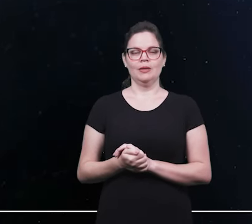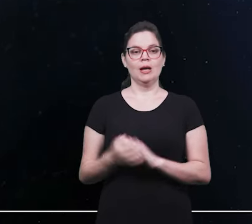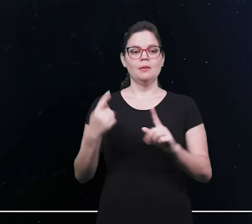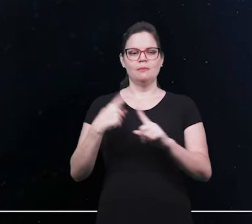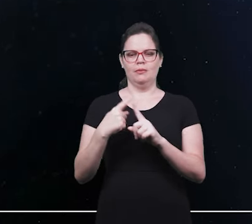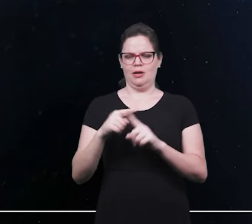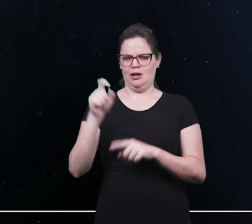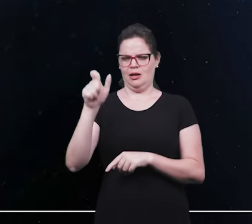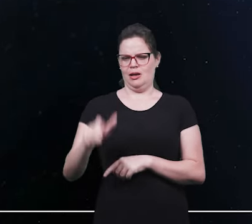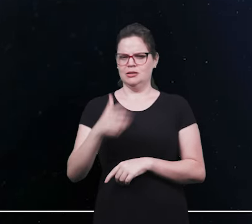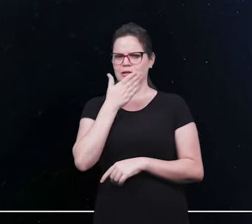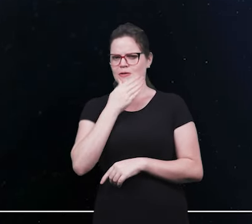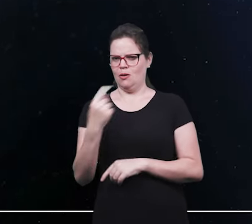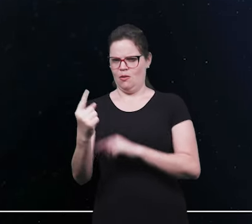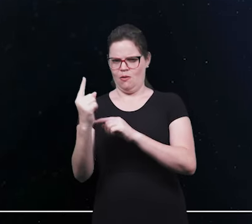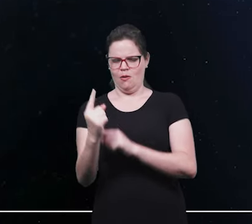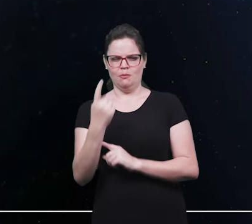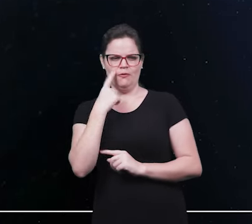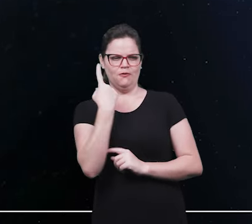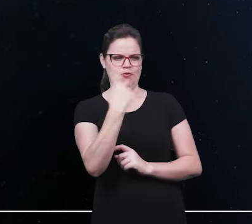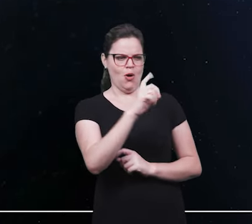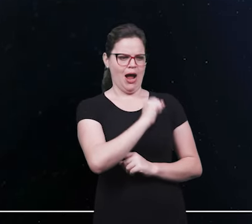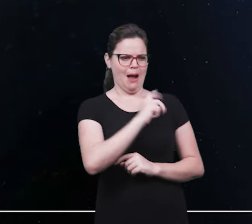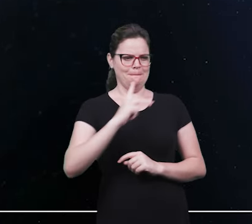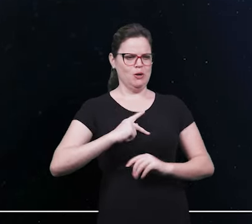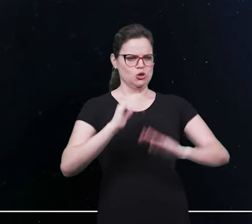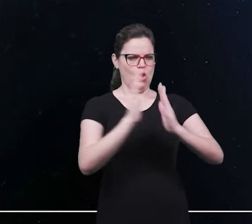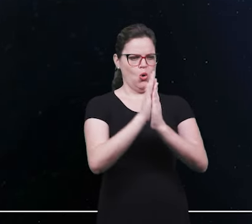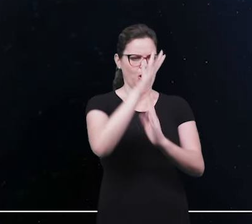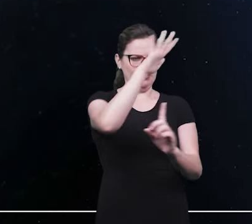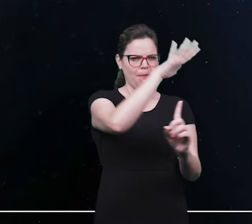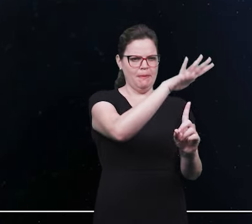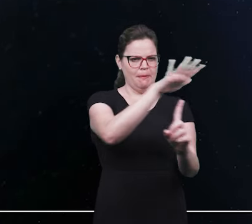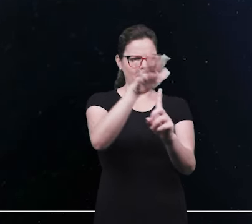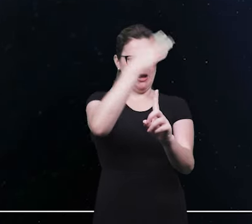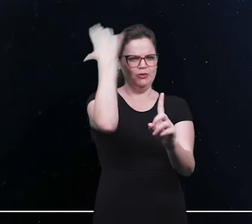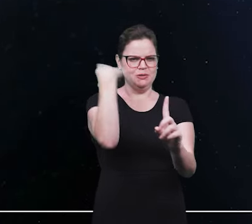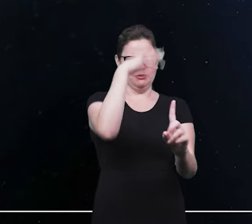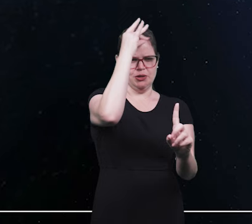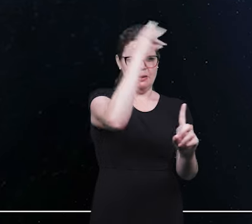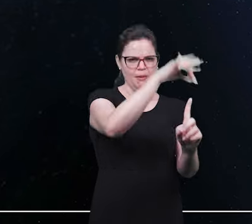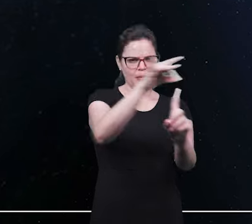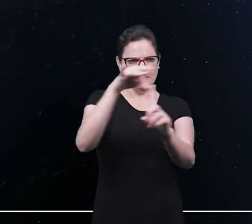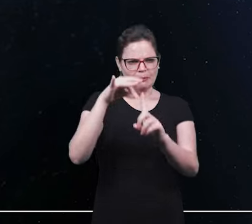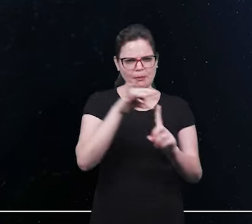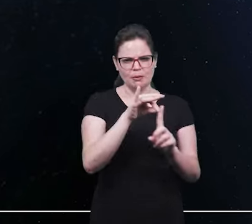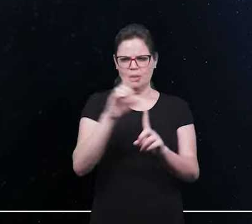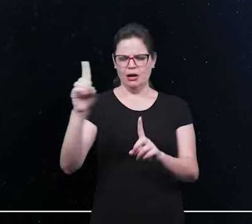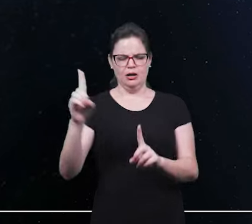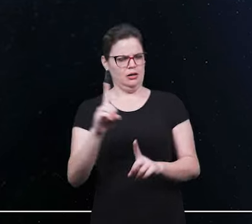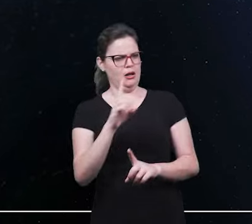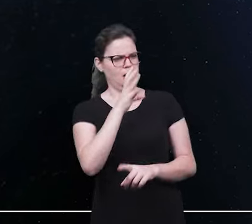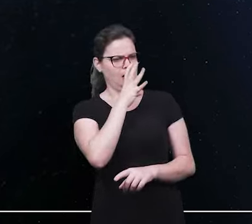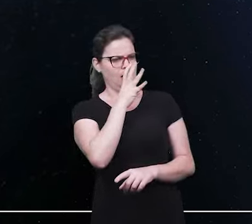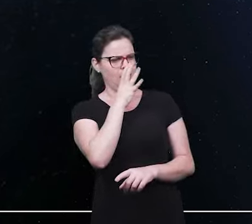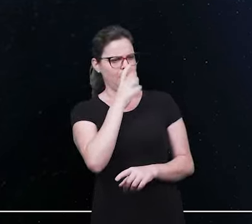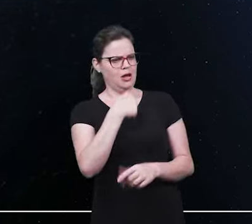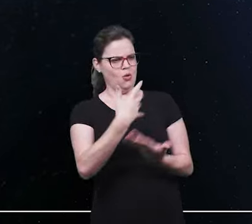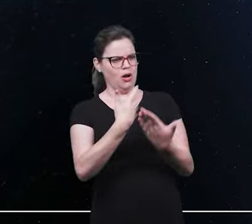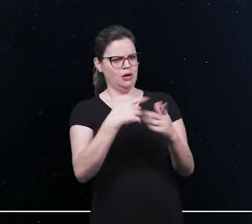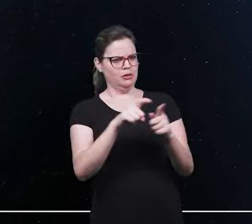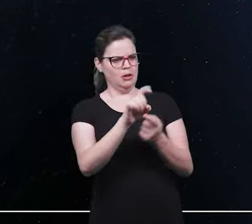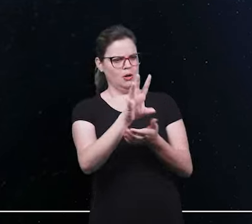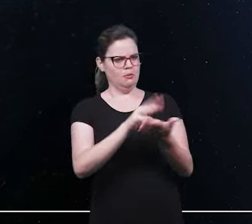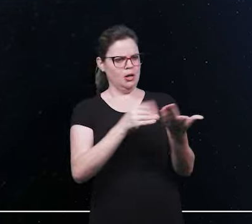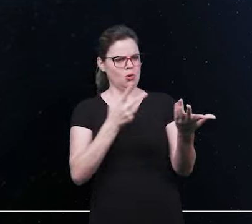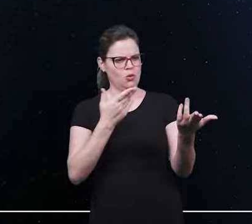vendo que pela imposição das mãos dos apóstolos era dado o Espírito Santo, lhes ofereceu dinheiro. Quem estava batizando com o Espírito Santo?